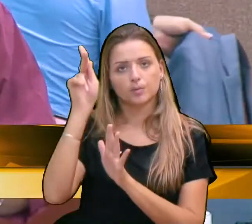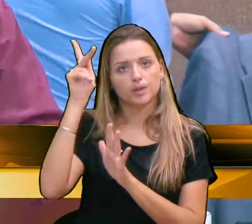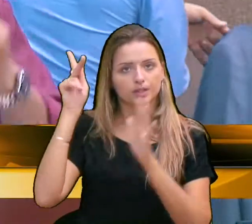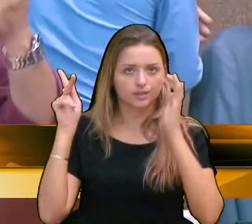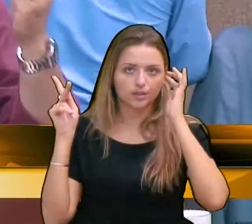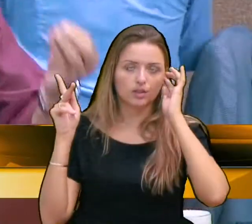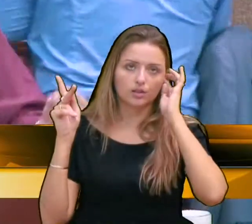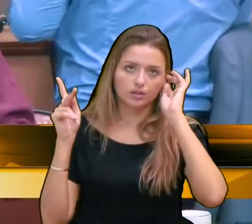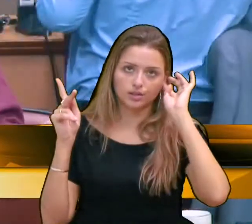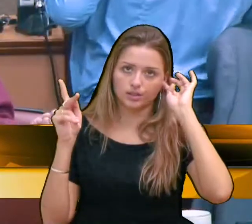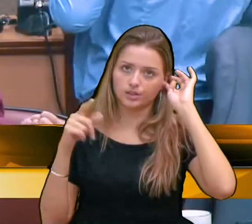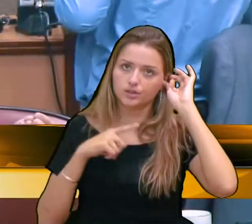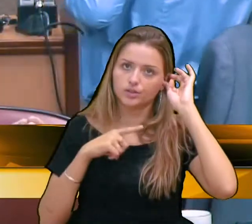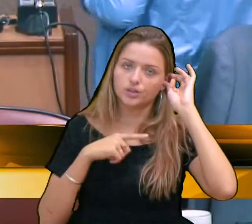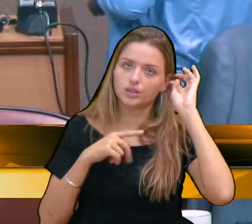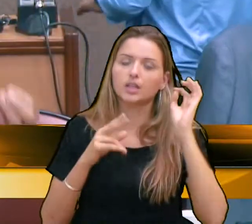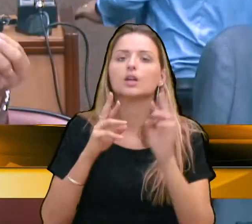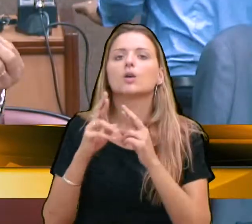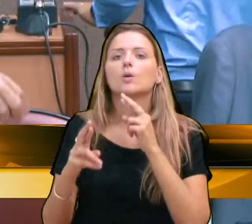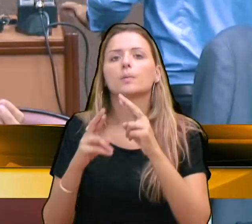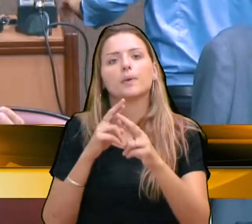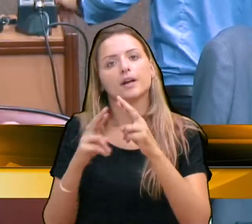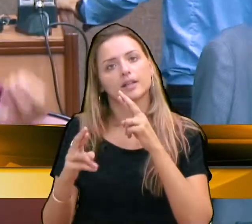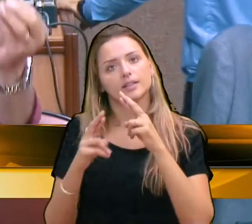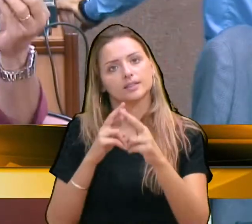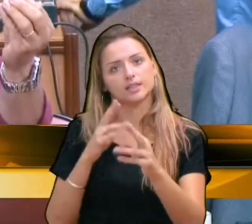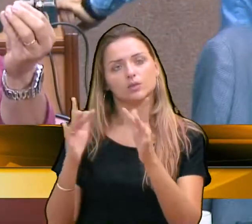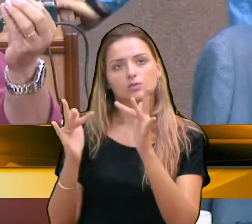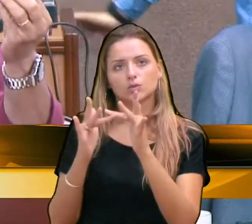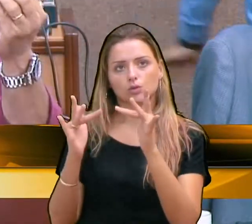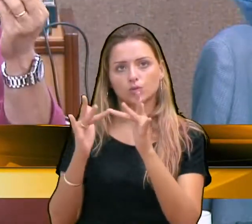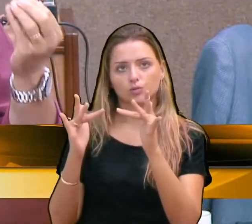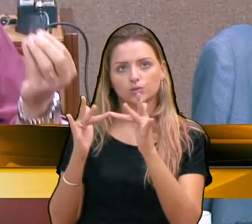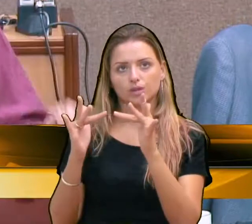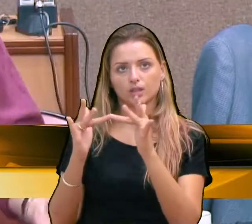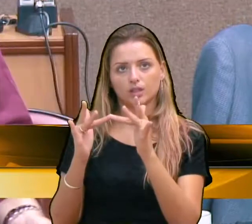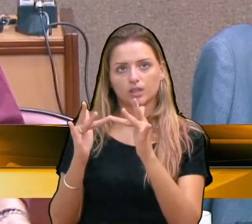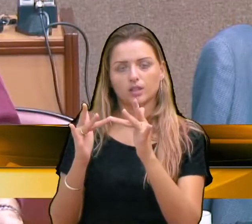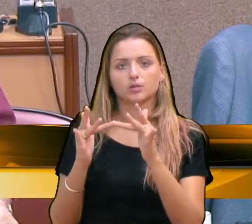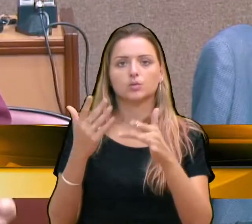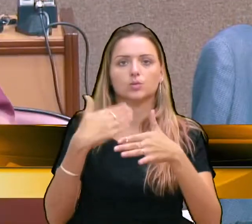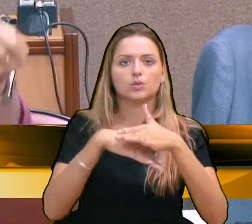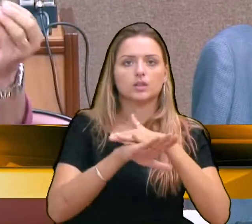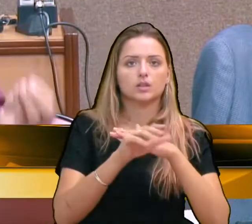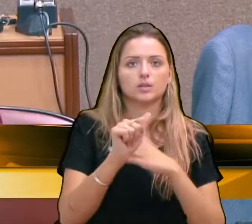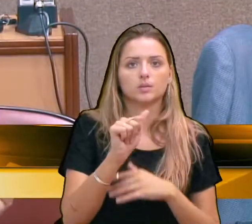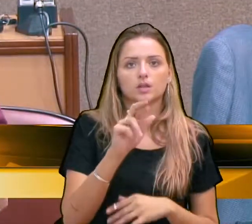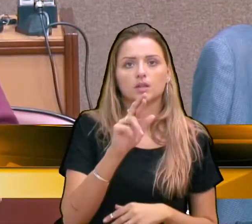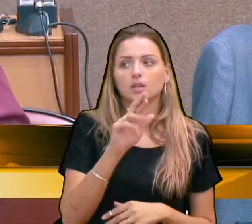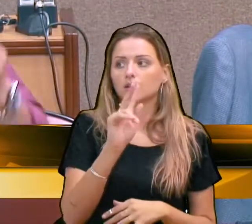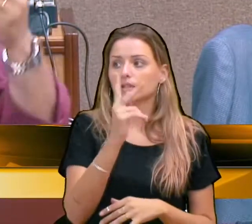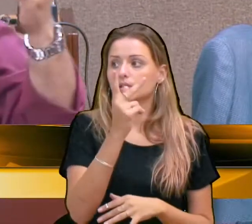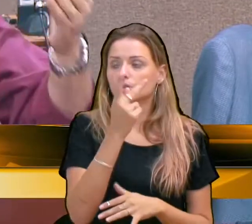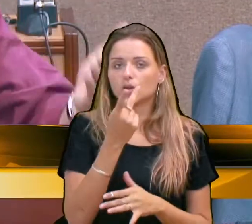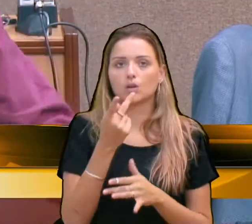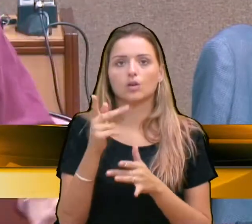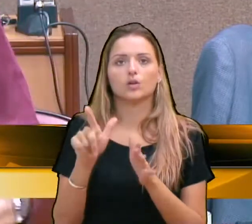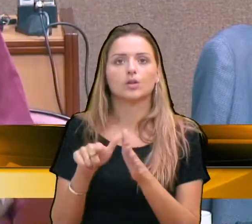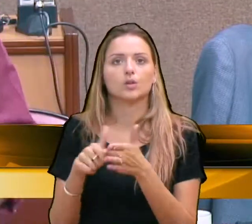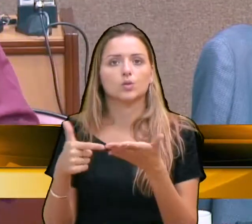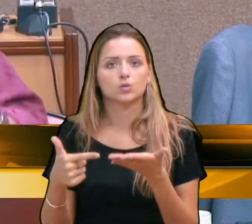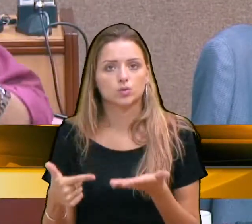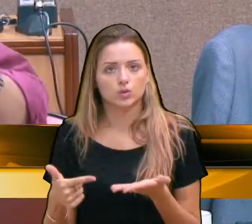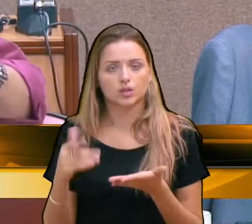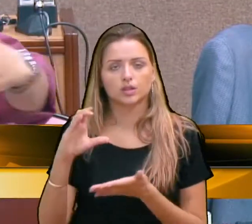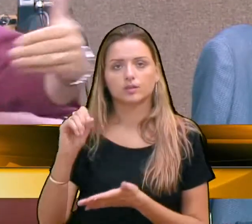vista essa relação que nós temos de parceria com o centro, o arquivo histórico, os jornais, Correio Rio